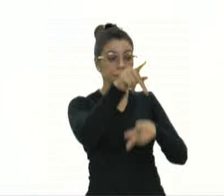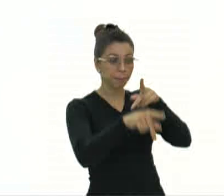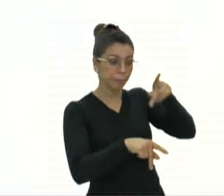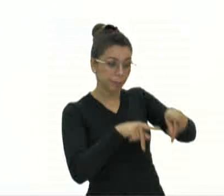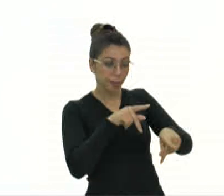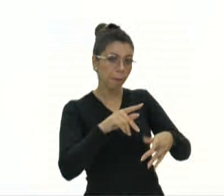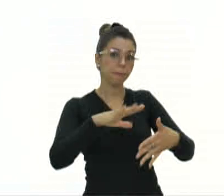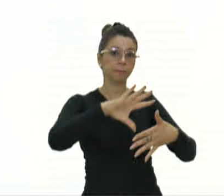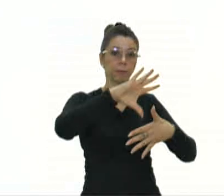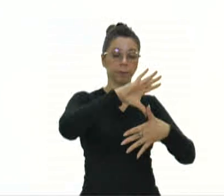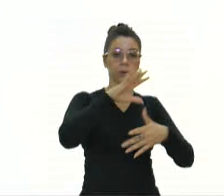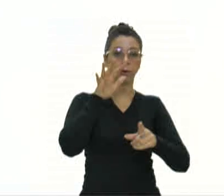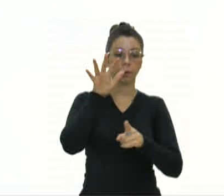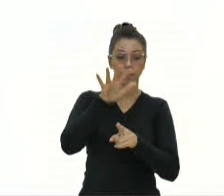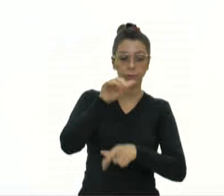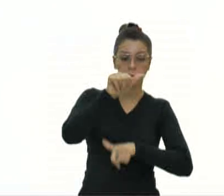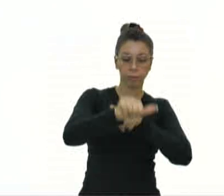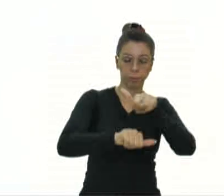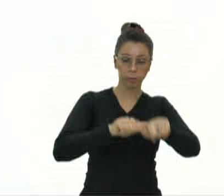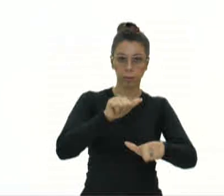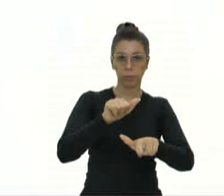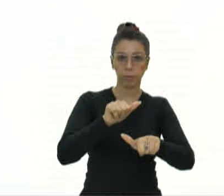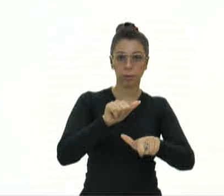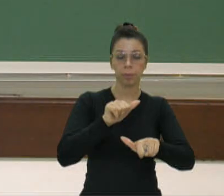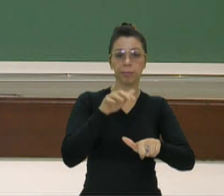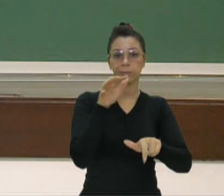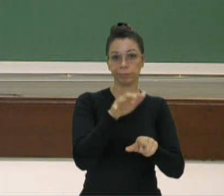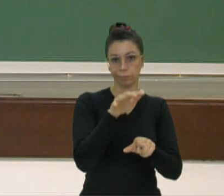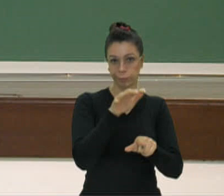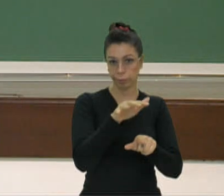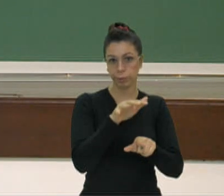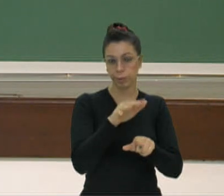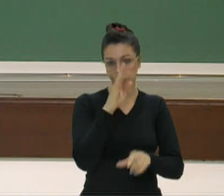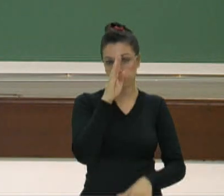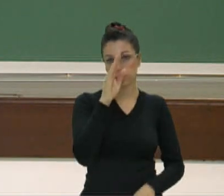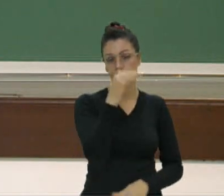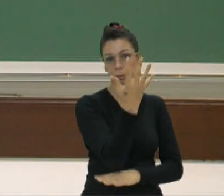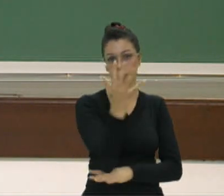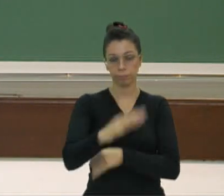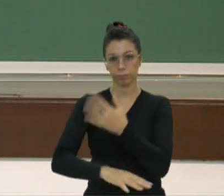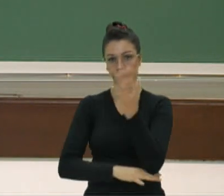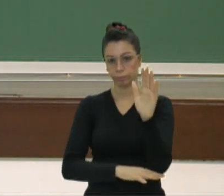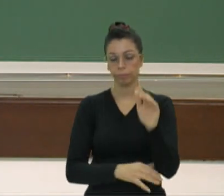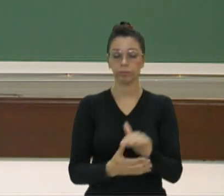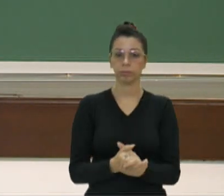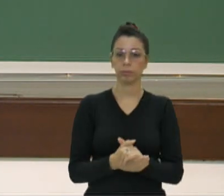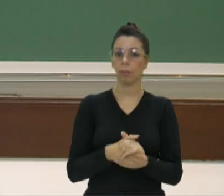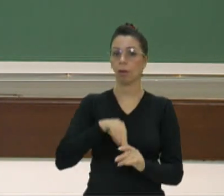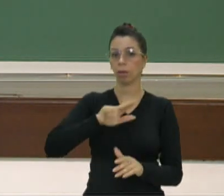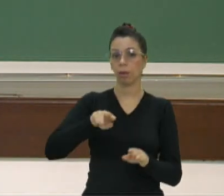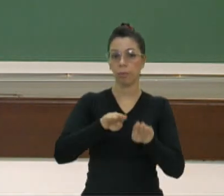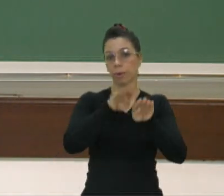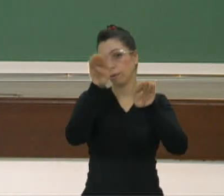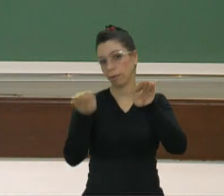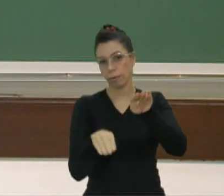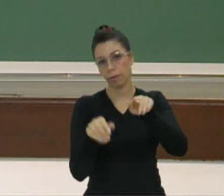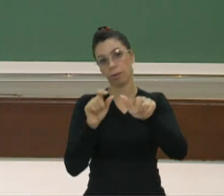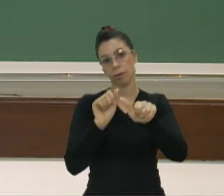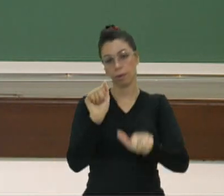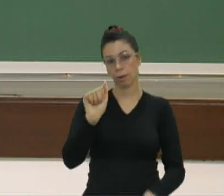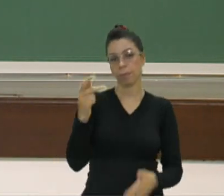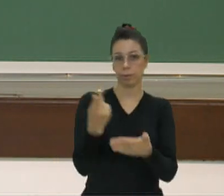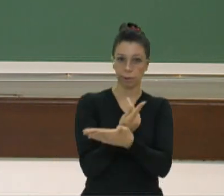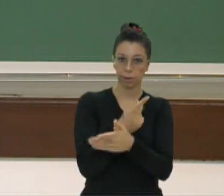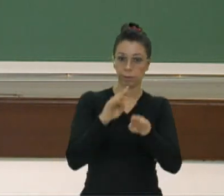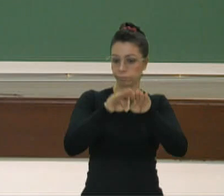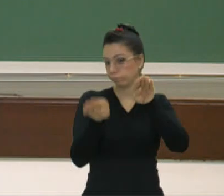americano influenciou na transformação da paisagem. Não é a letra A porque não são inferiores, nós discutimos muito isso. Não é a